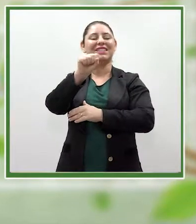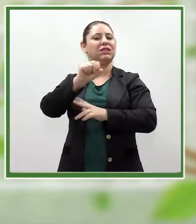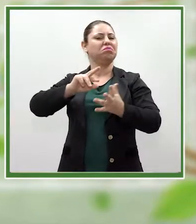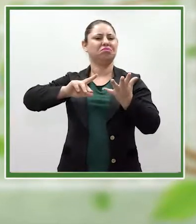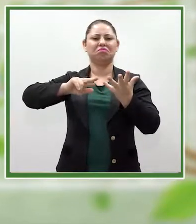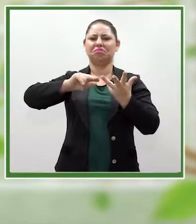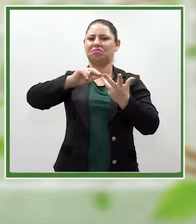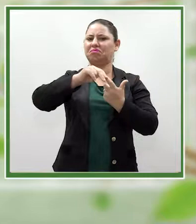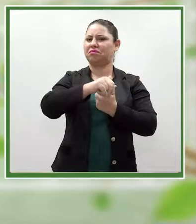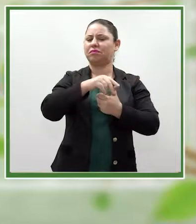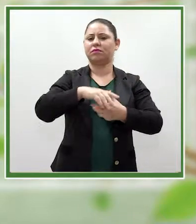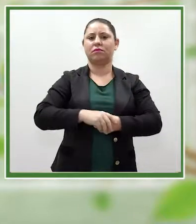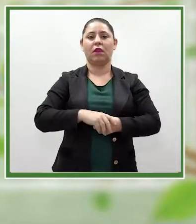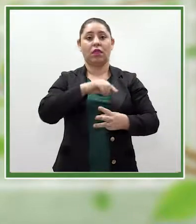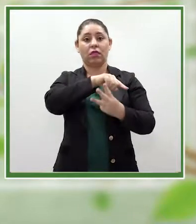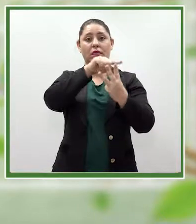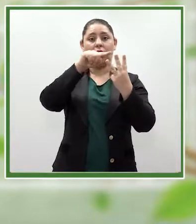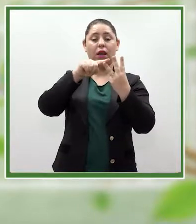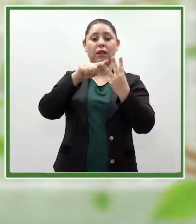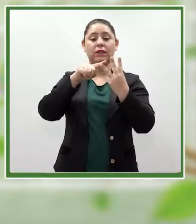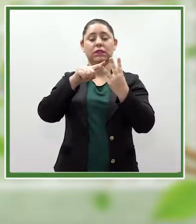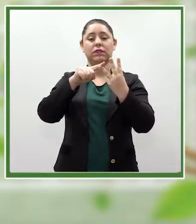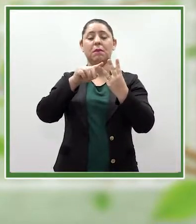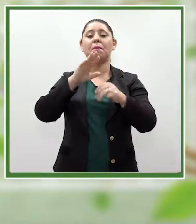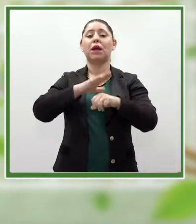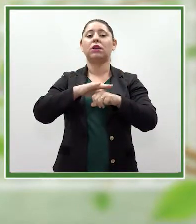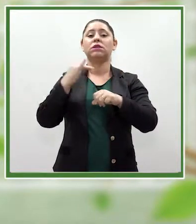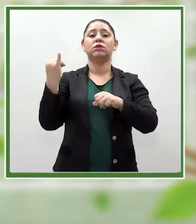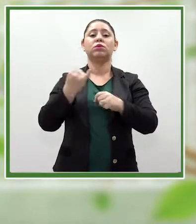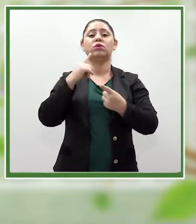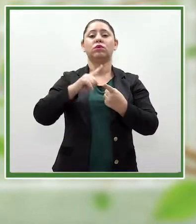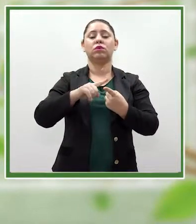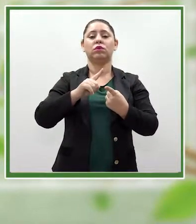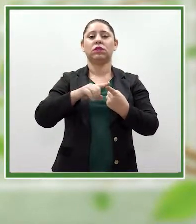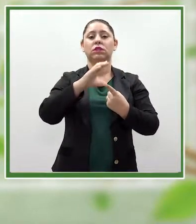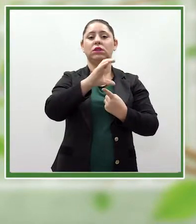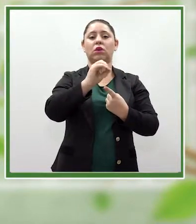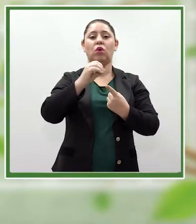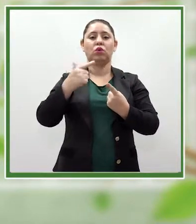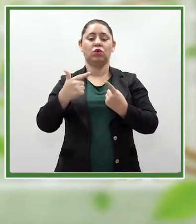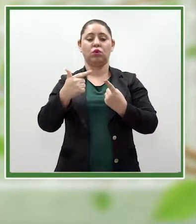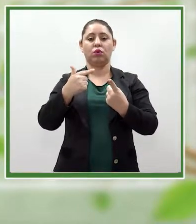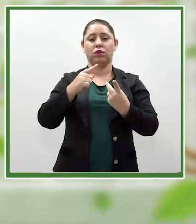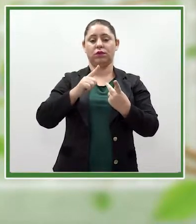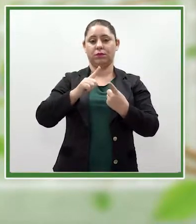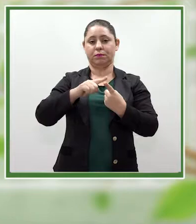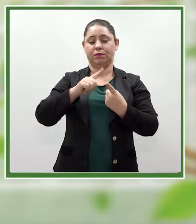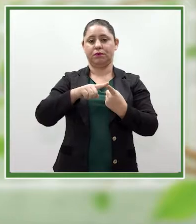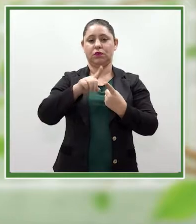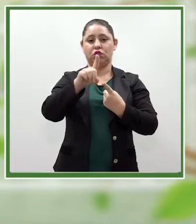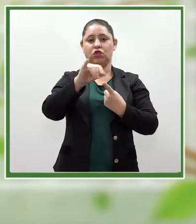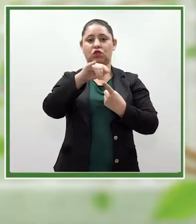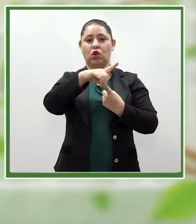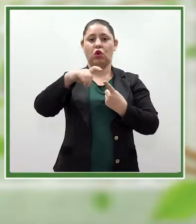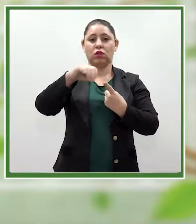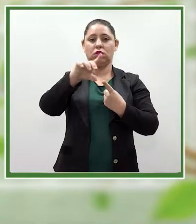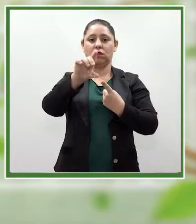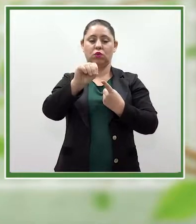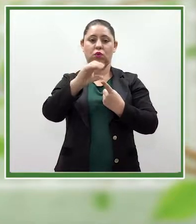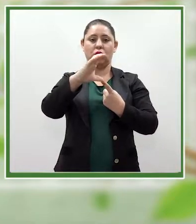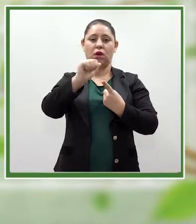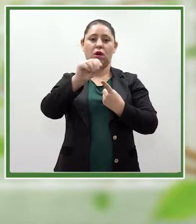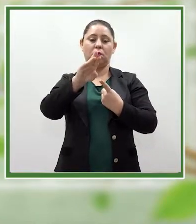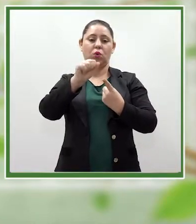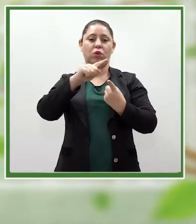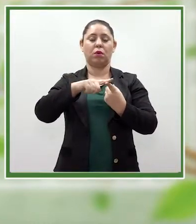né, são vários gases, entretanto, os três principais são o CO2 ou o dióxido de carbono,